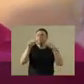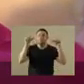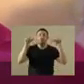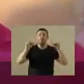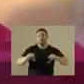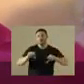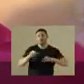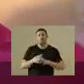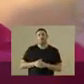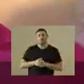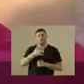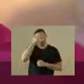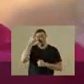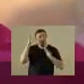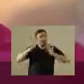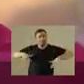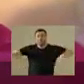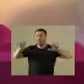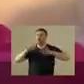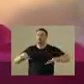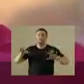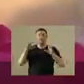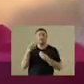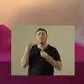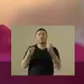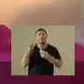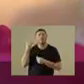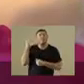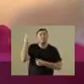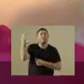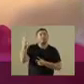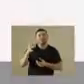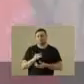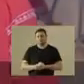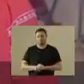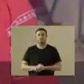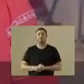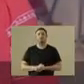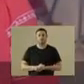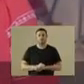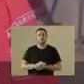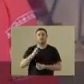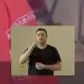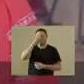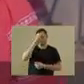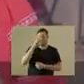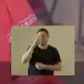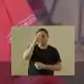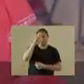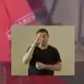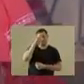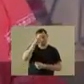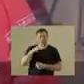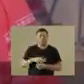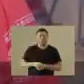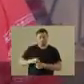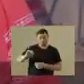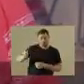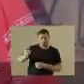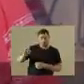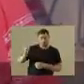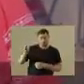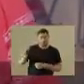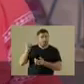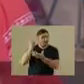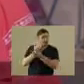mais difícil para a população e eu não sei o que um vai ser daqui para frente. Bolsonaro vai acabar com o auxílio emergencial